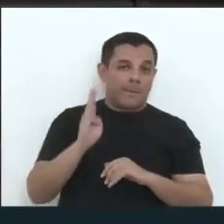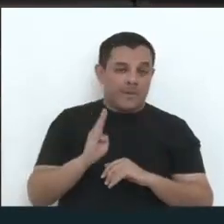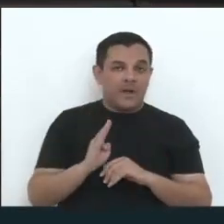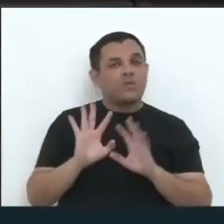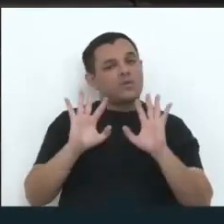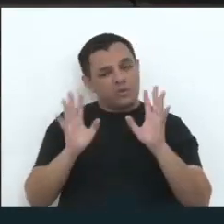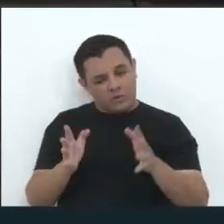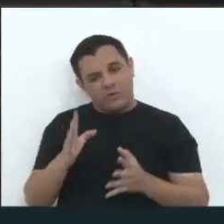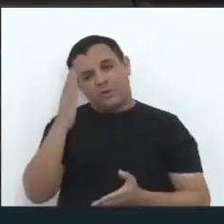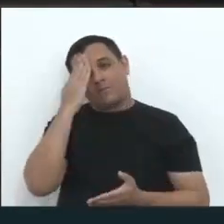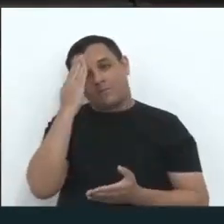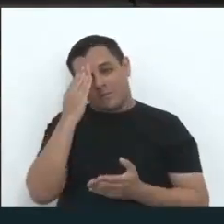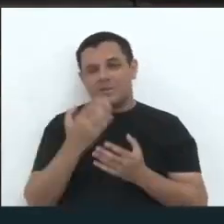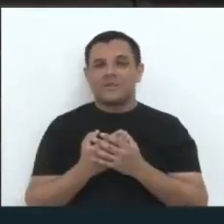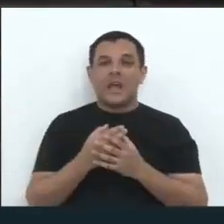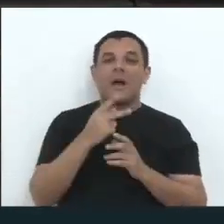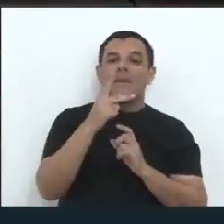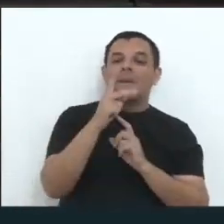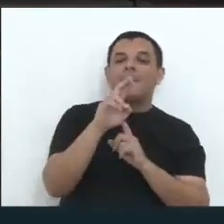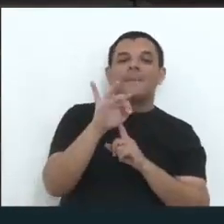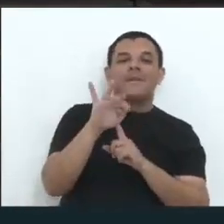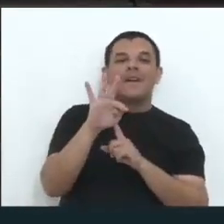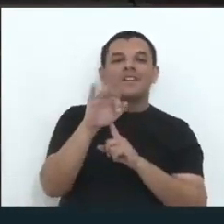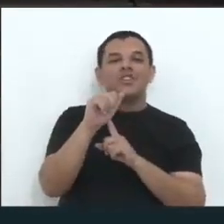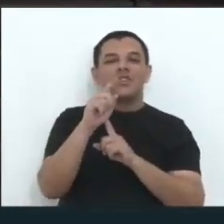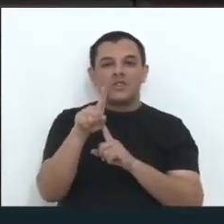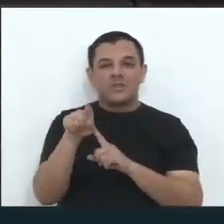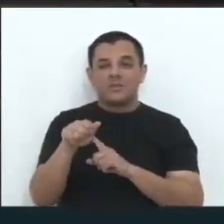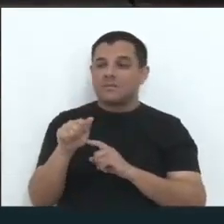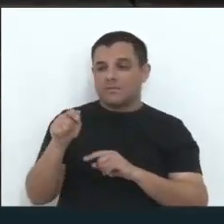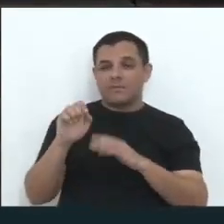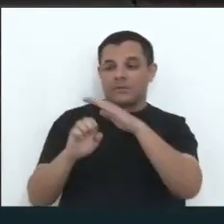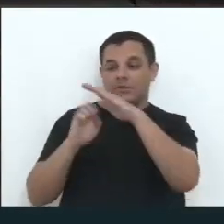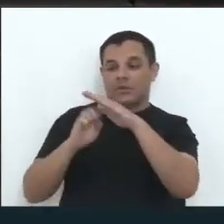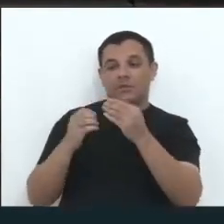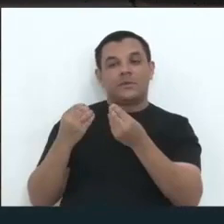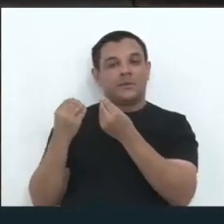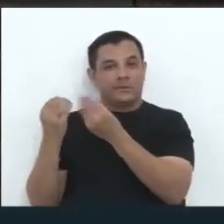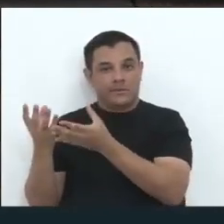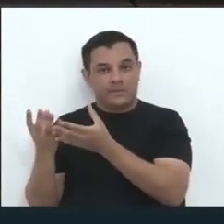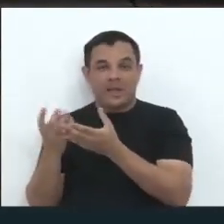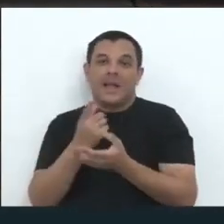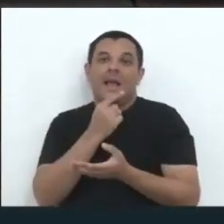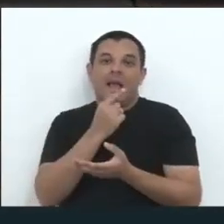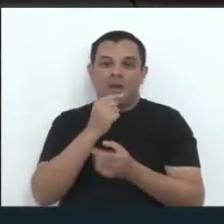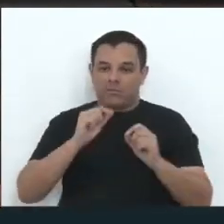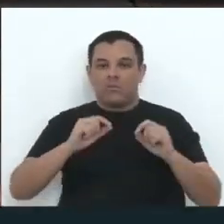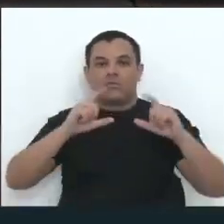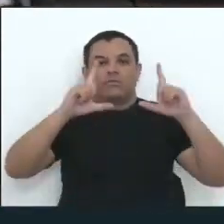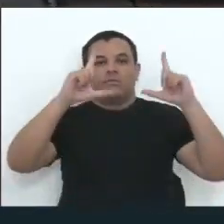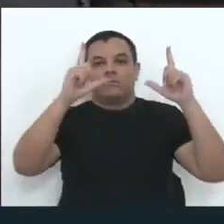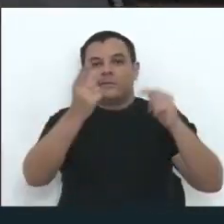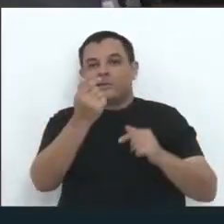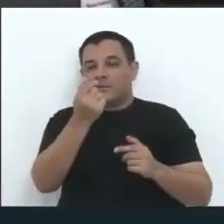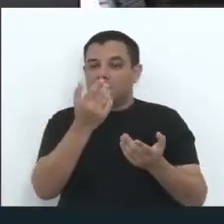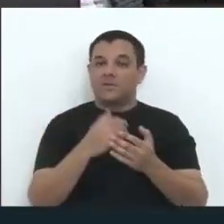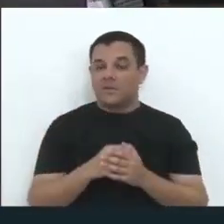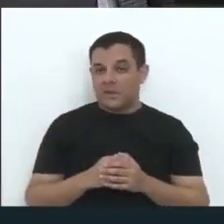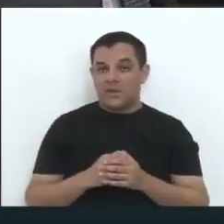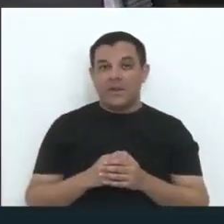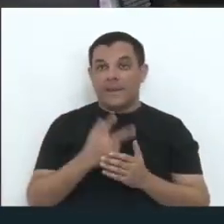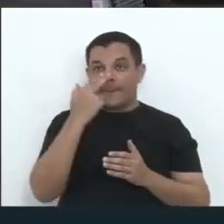o preço da água sobe e como é que fica, tira-se o que já